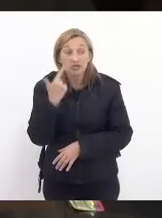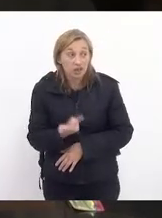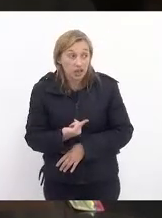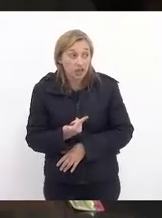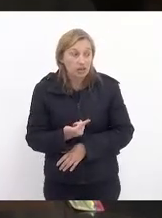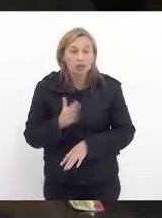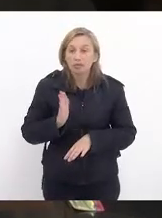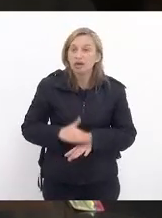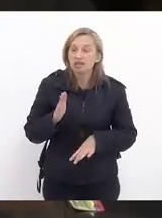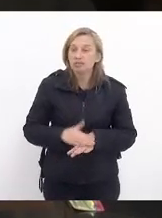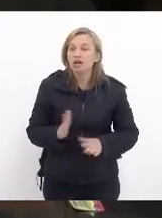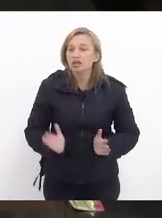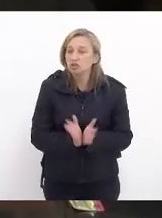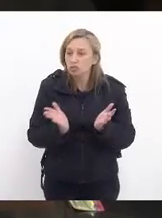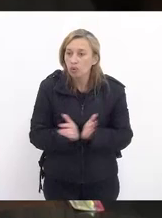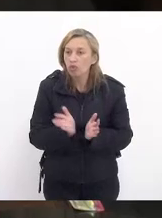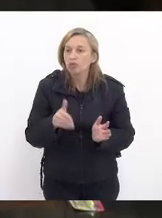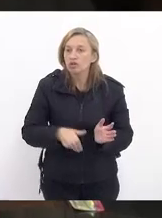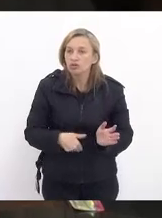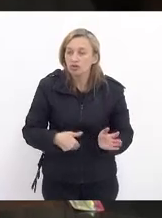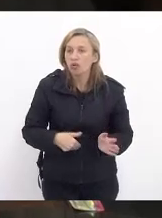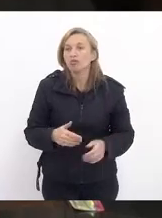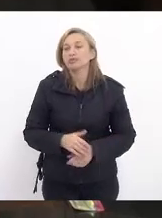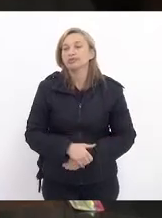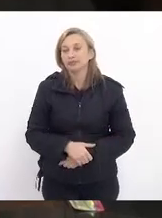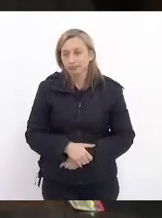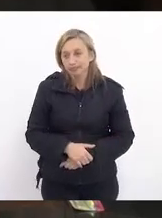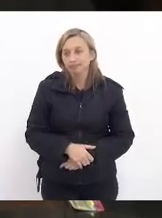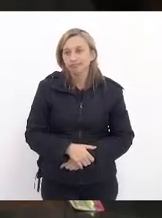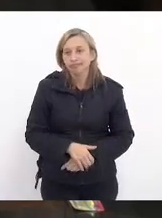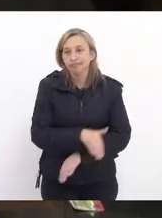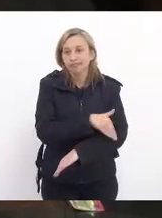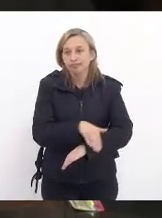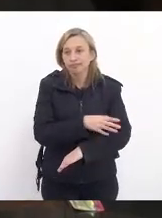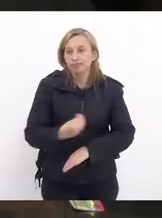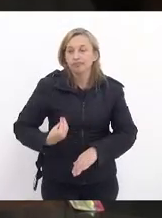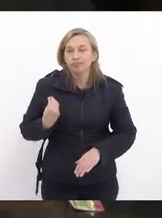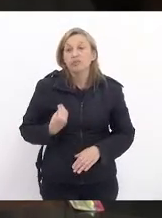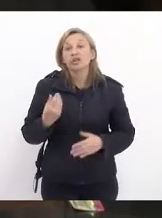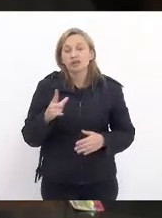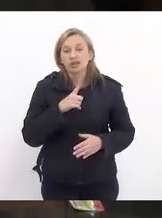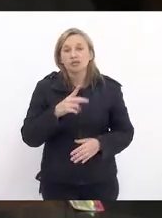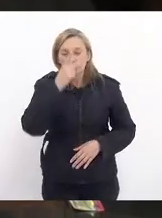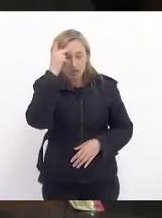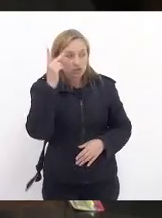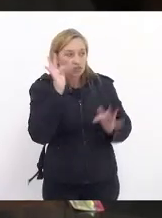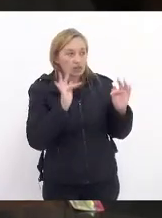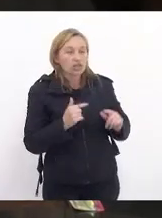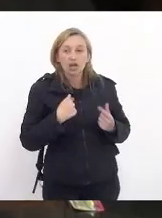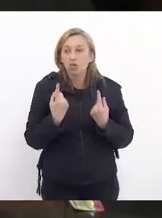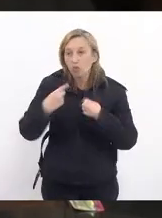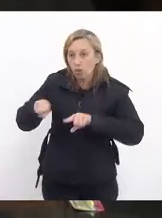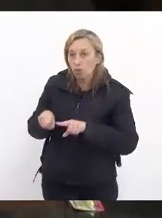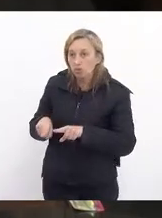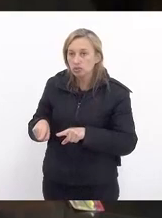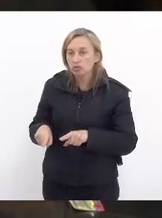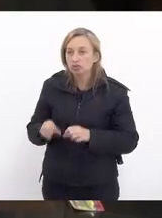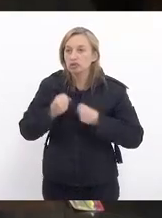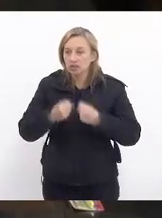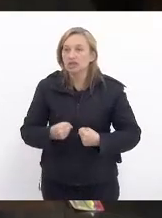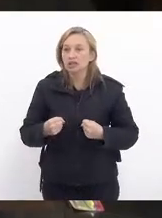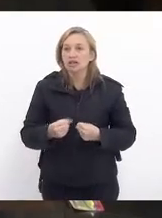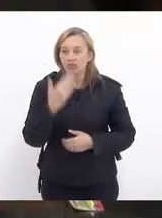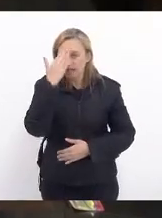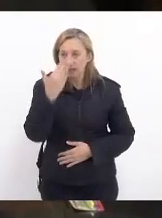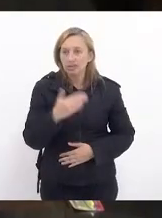vamos ver cada vez mais pobreza cada vez mais miséria que ela veio mais a população de rua aqui em festejo isso eu não eu combato em frente com muita firmeza